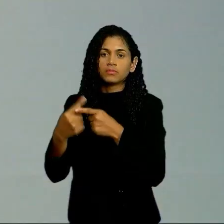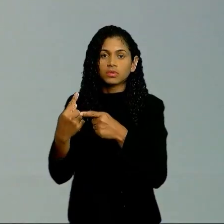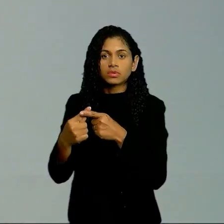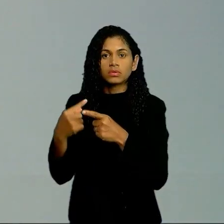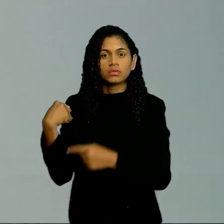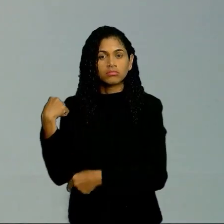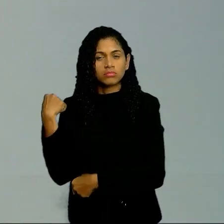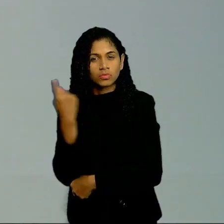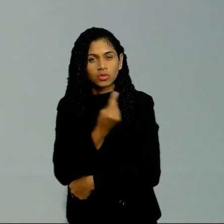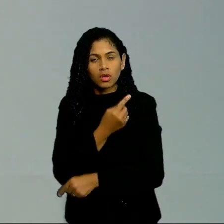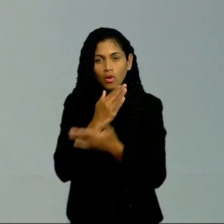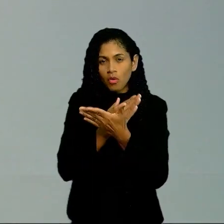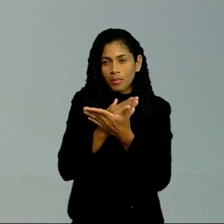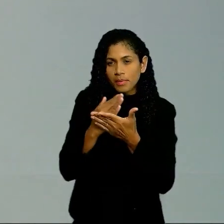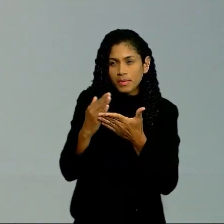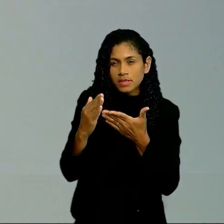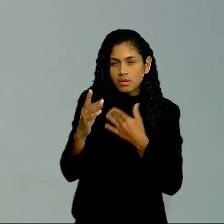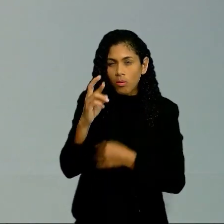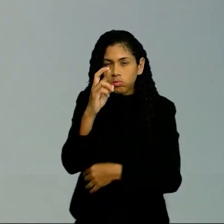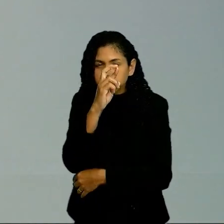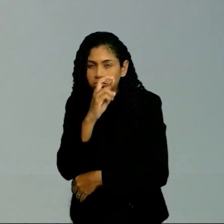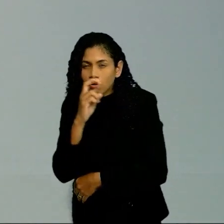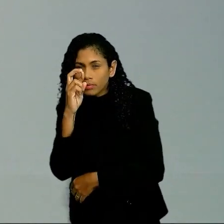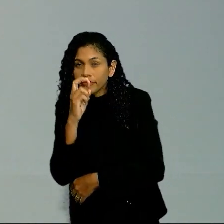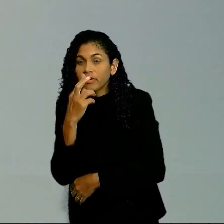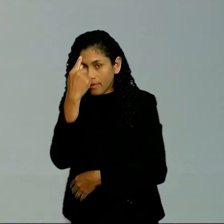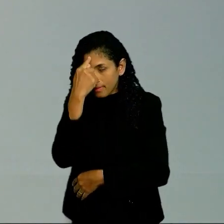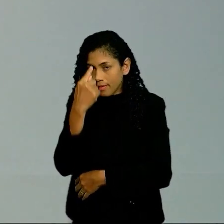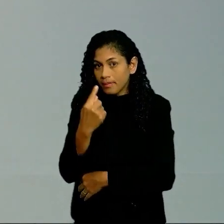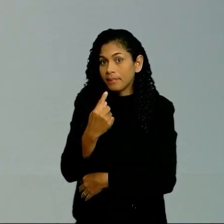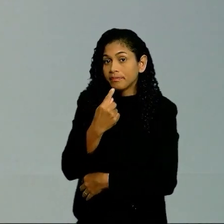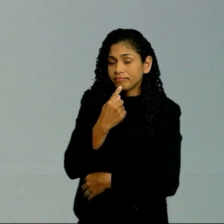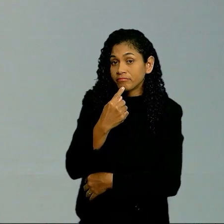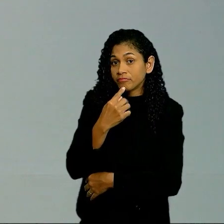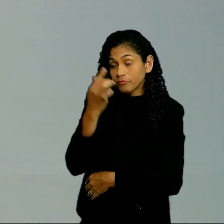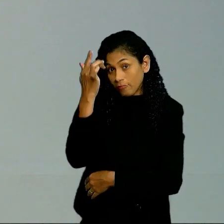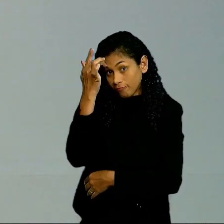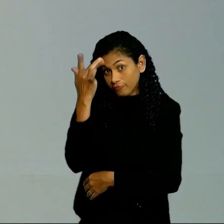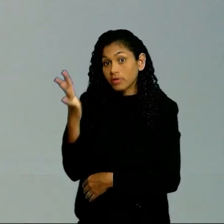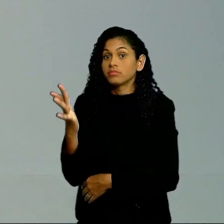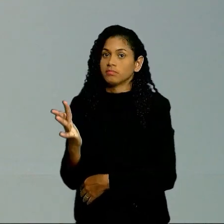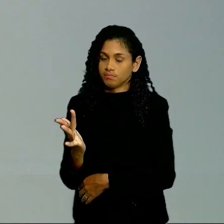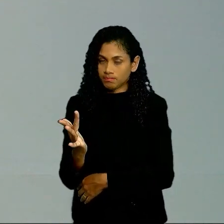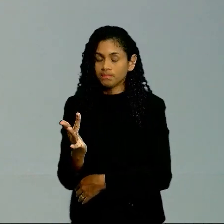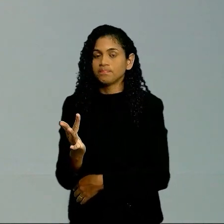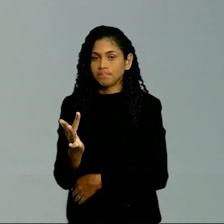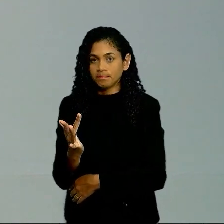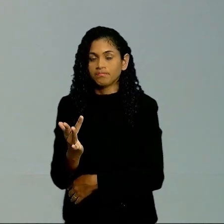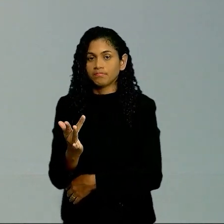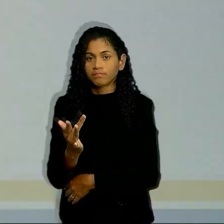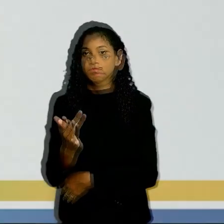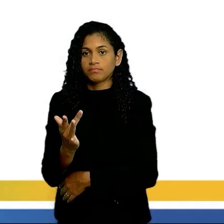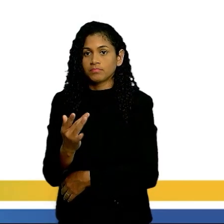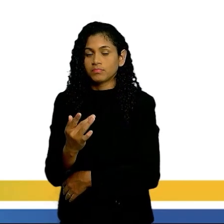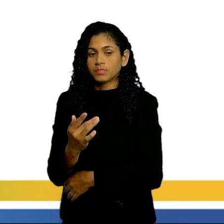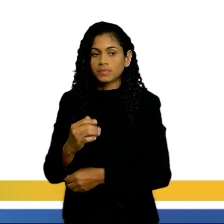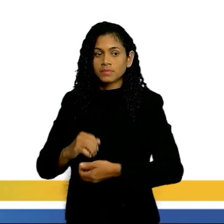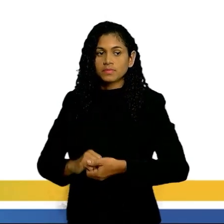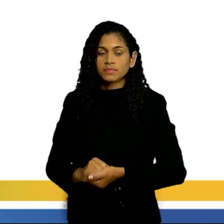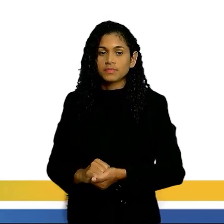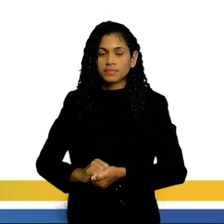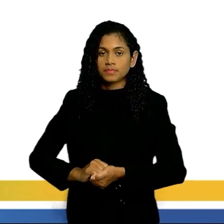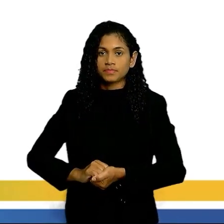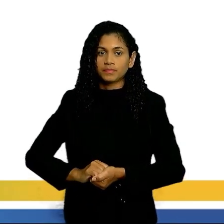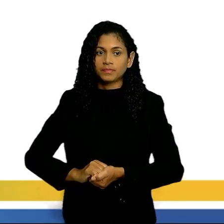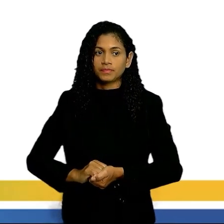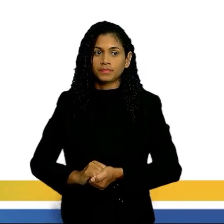gente começar a observar o desenho, fica fácil, tá? Então